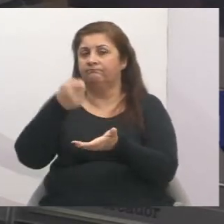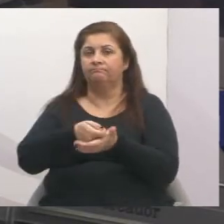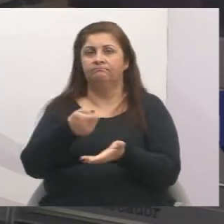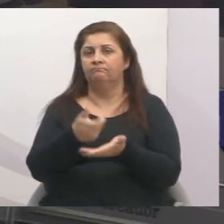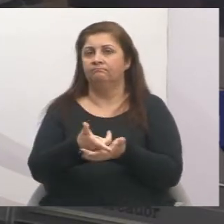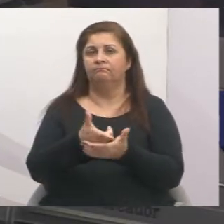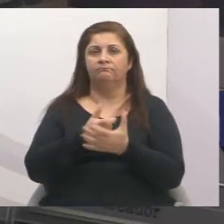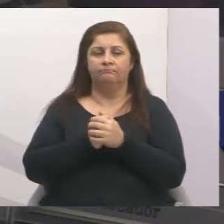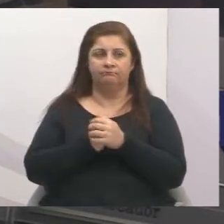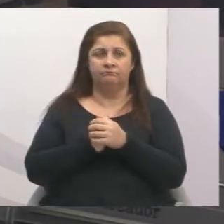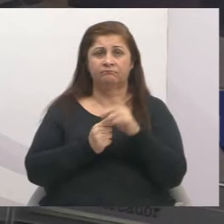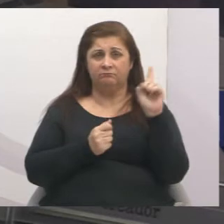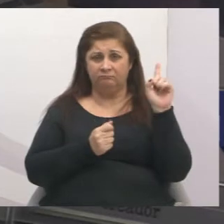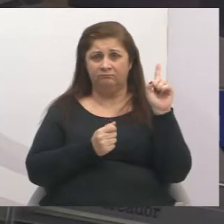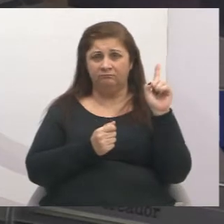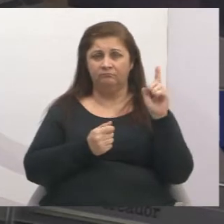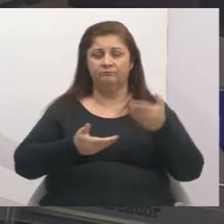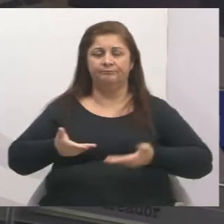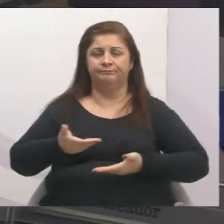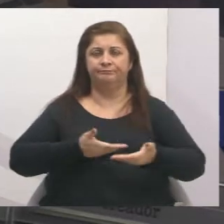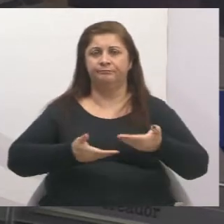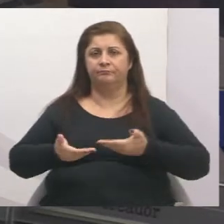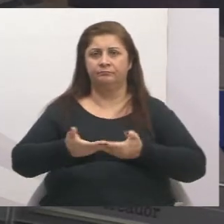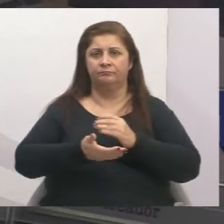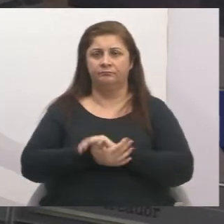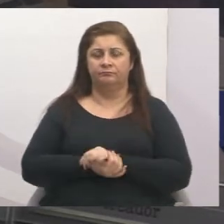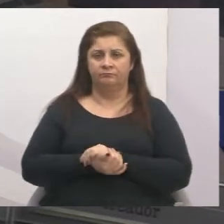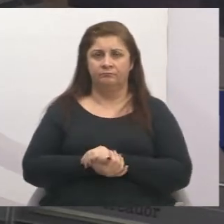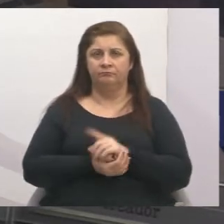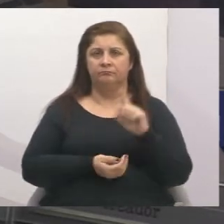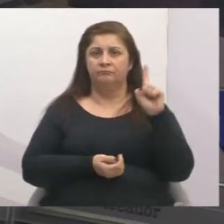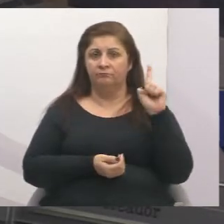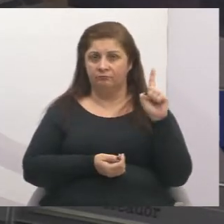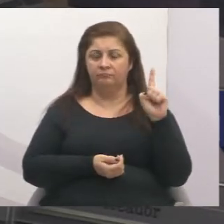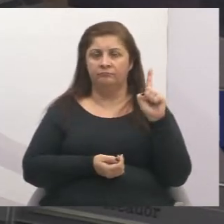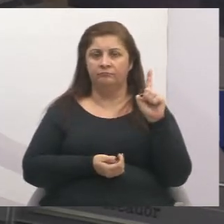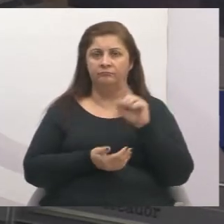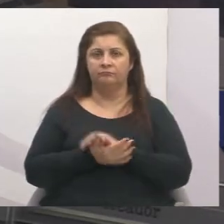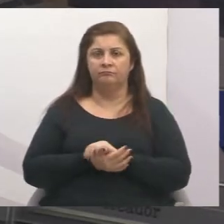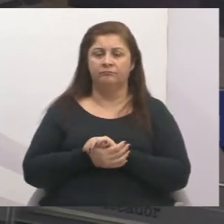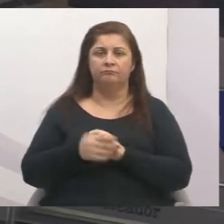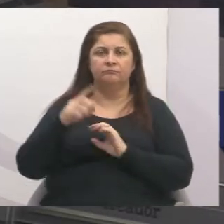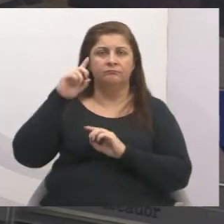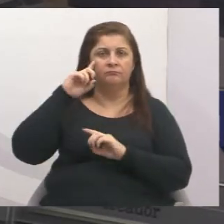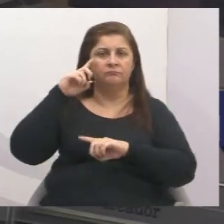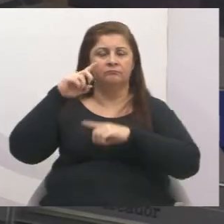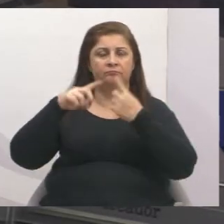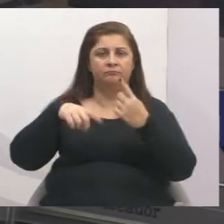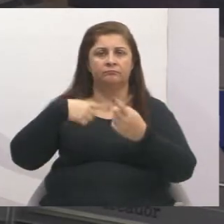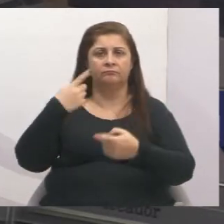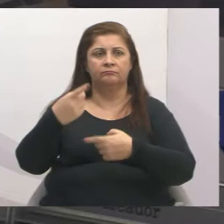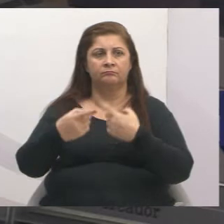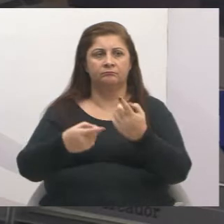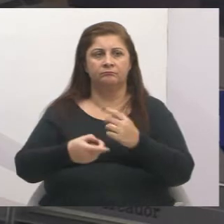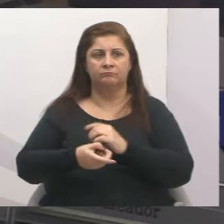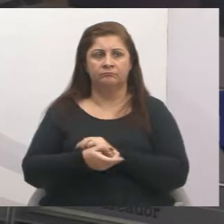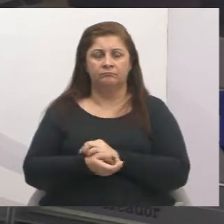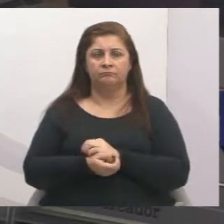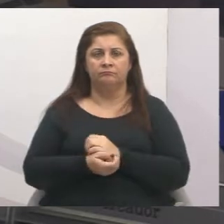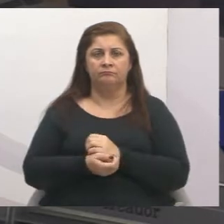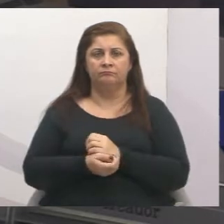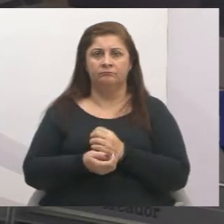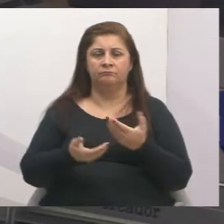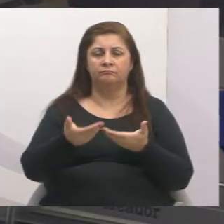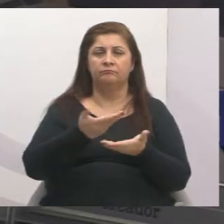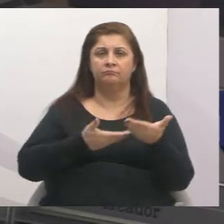E eu falo na condição de servidor. Eu estarei diariamente tratando com os